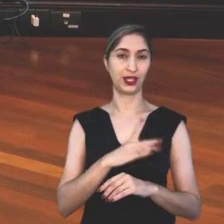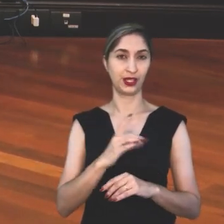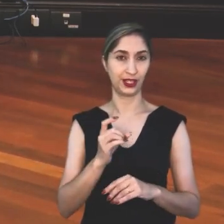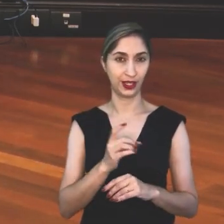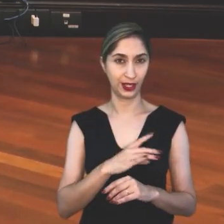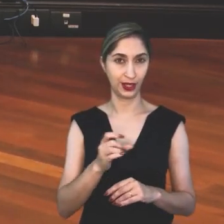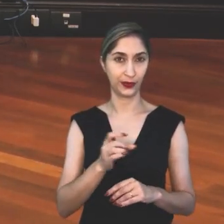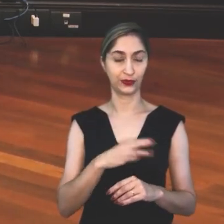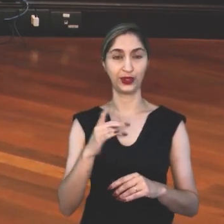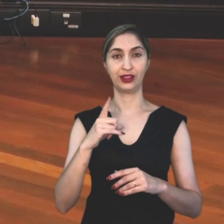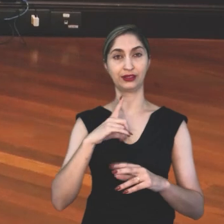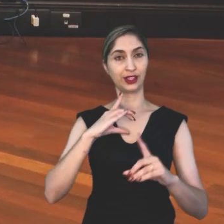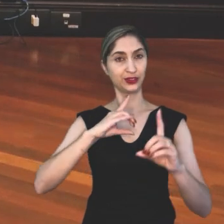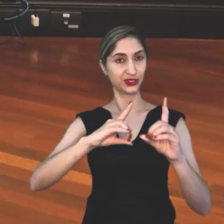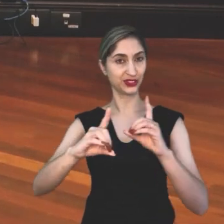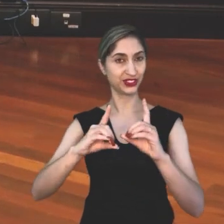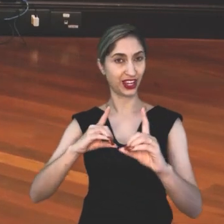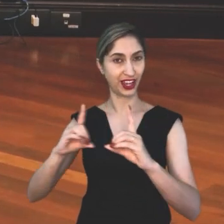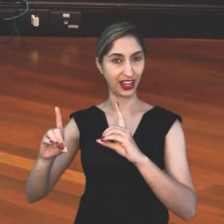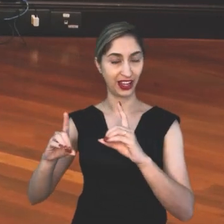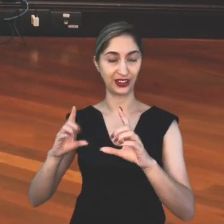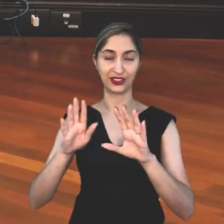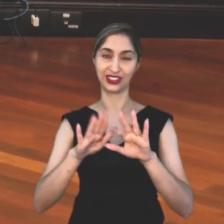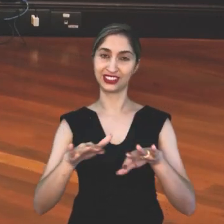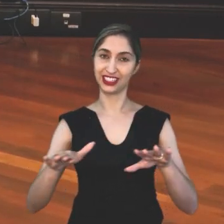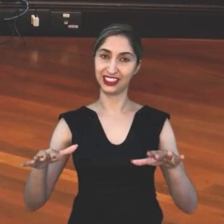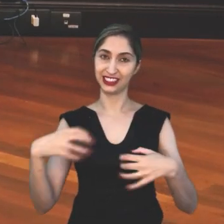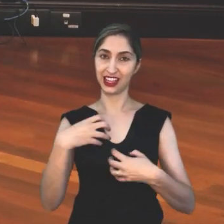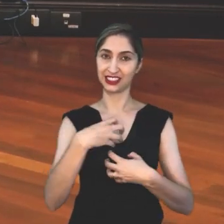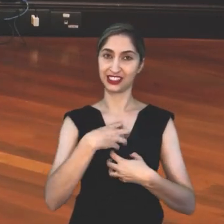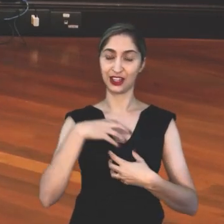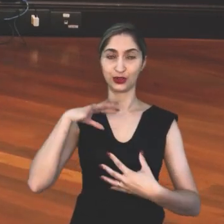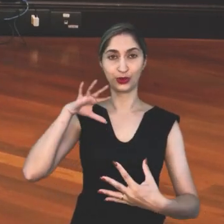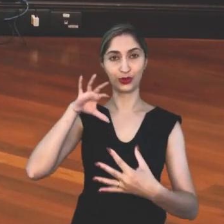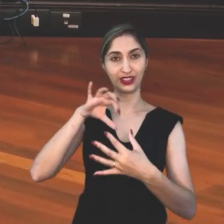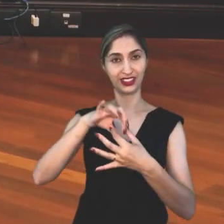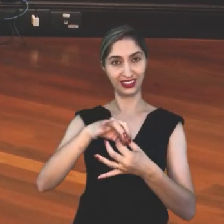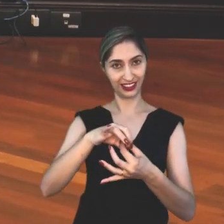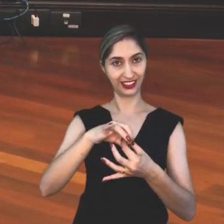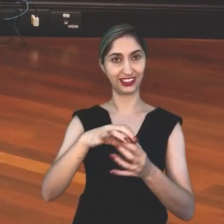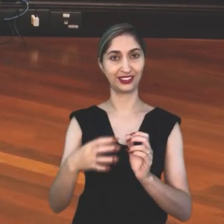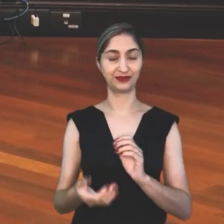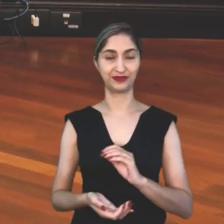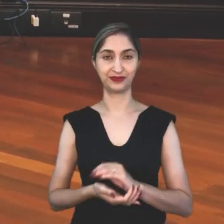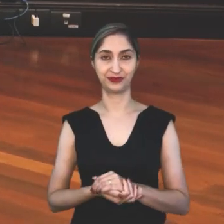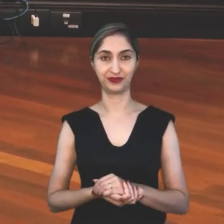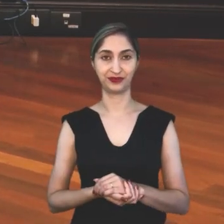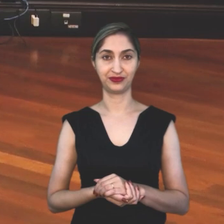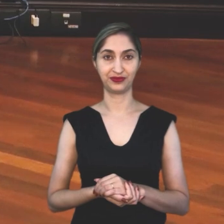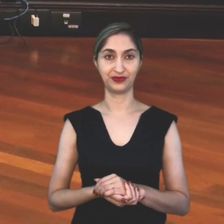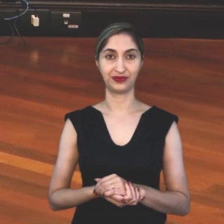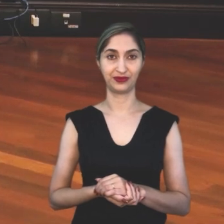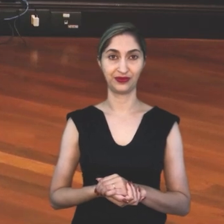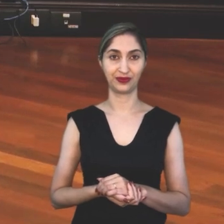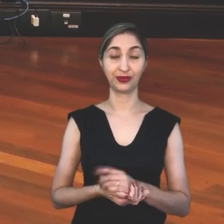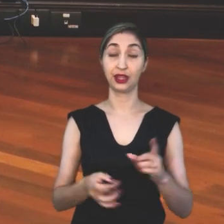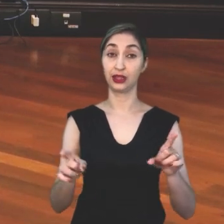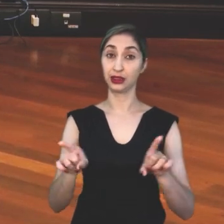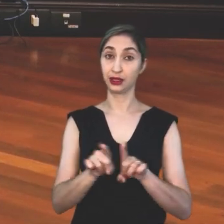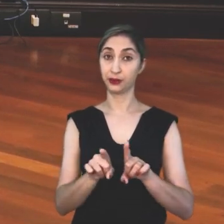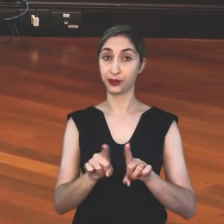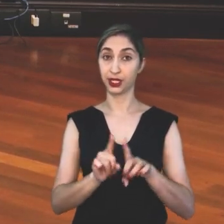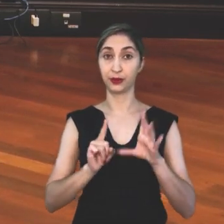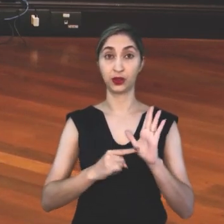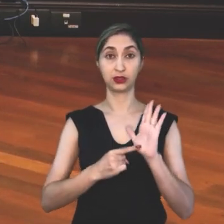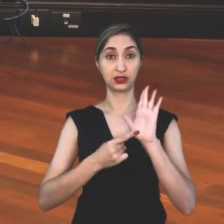é para não ter medo, ou, né? E aí vai criando um diálogo aí também, e a criança vai se sentindo parte do